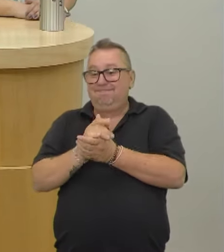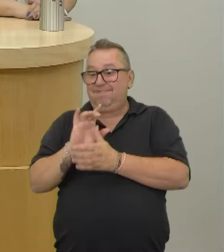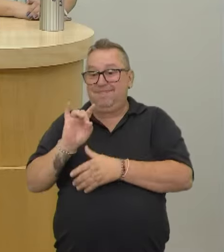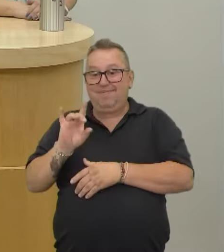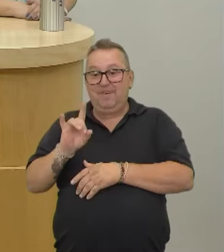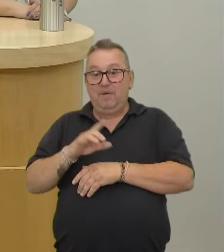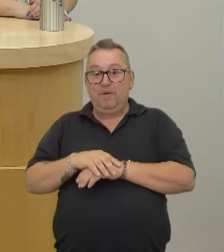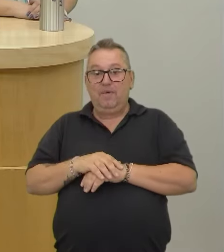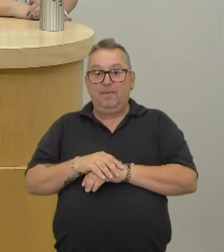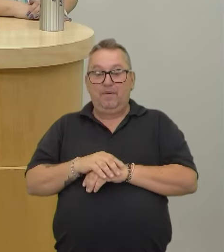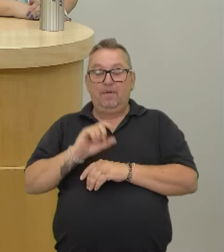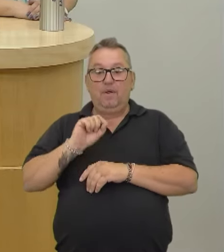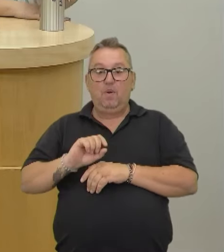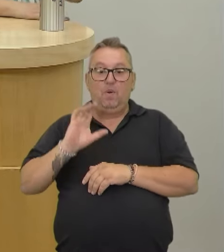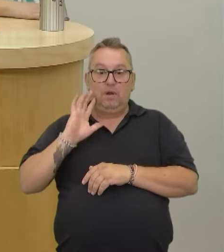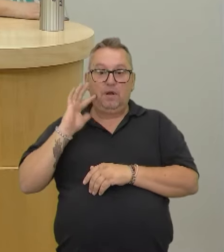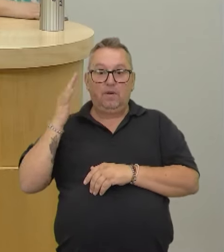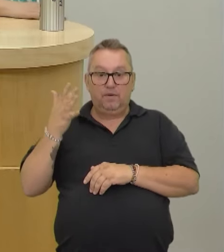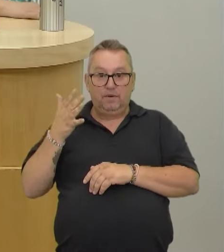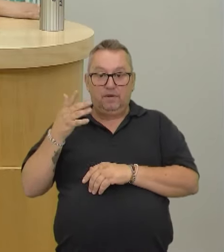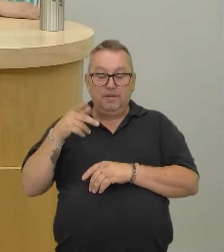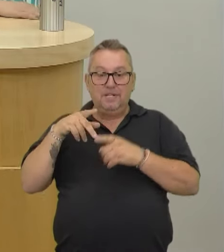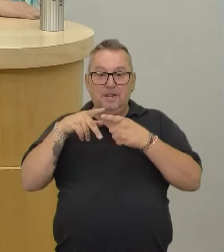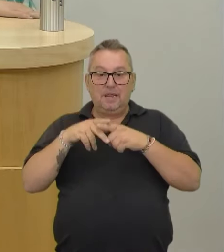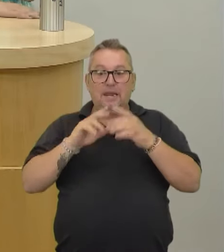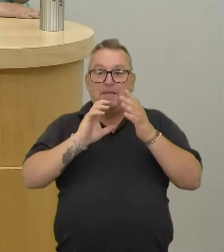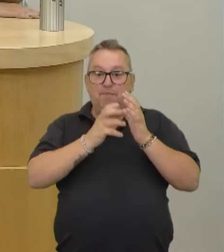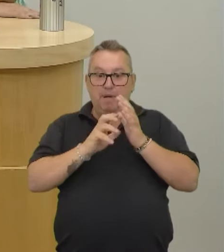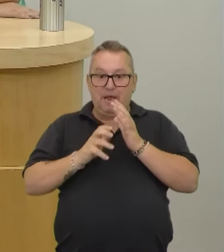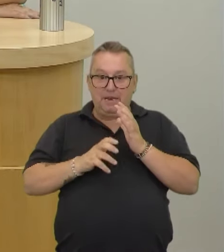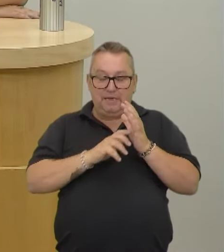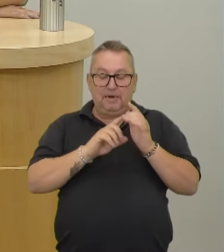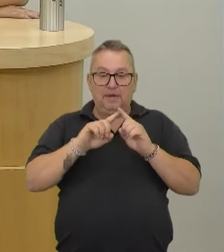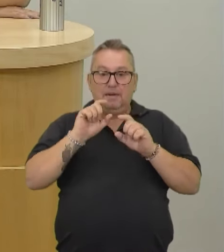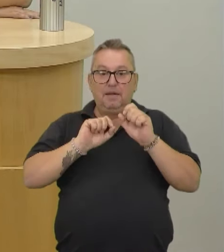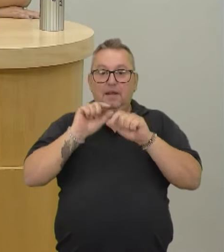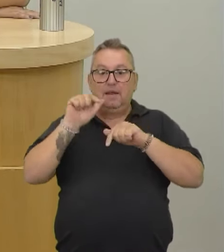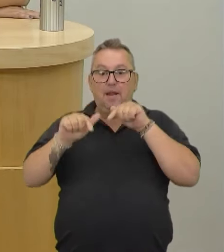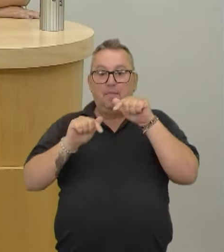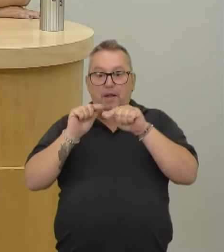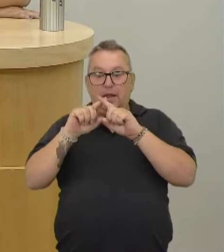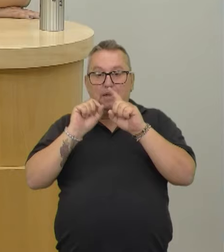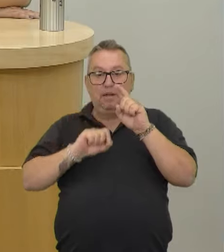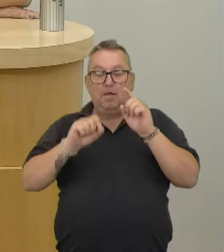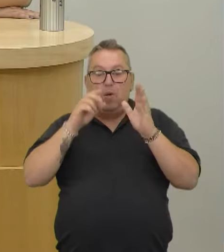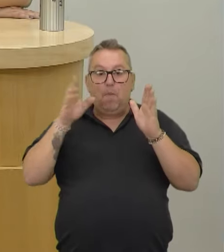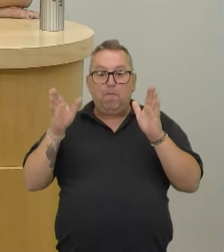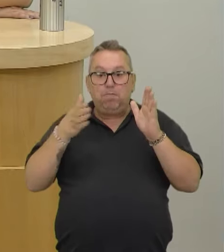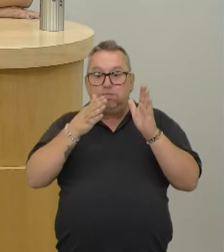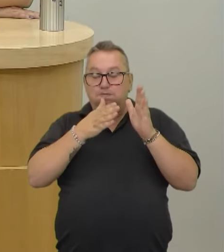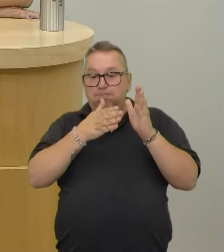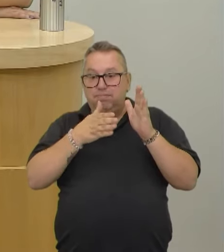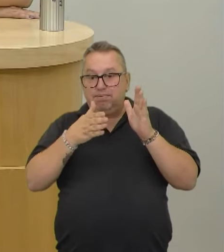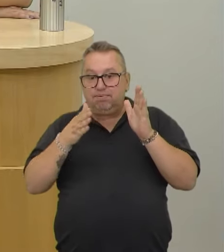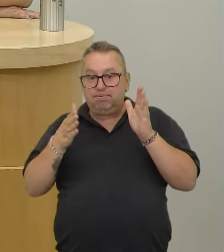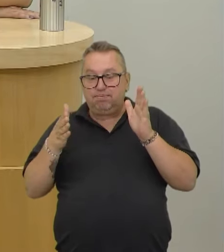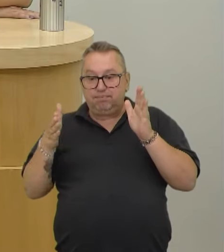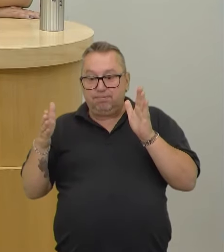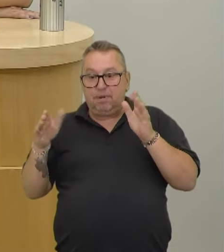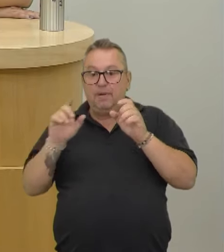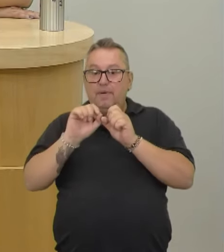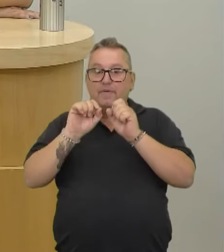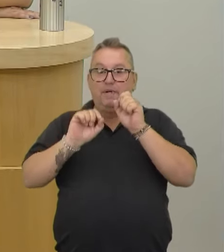então. Então, o que acontece? Essas máquinas, né, de Ruby Goldberg, a ideia delas é trabalhar essa ideia da reação em cadeia. Então, a gente percebe